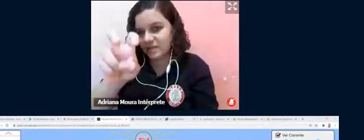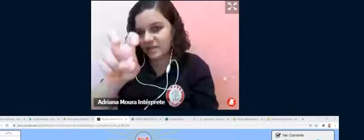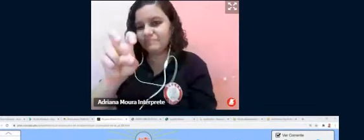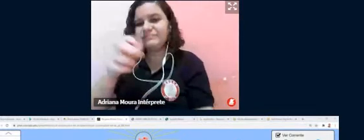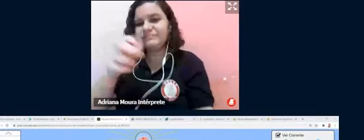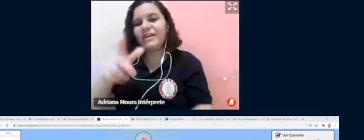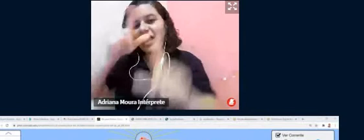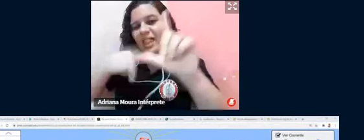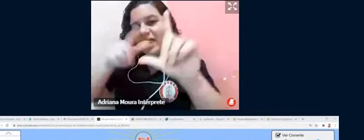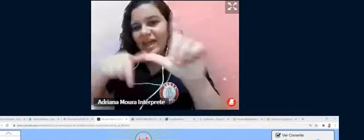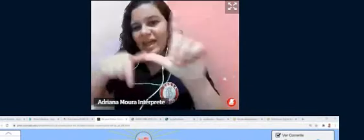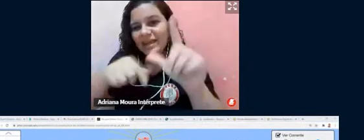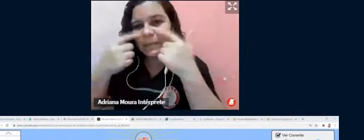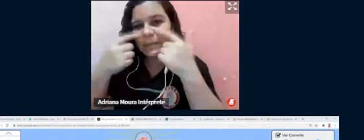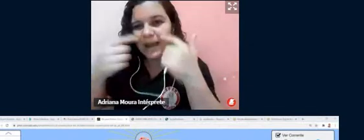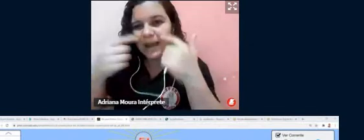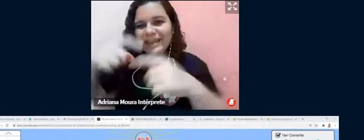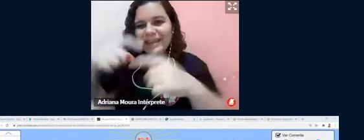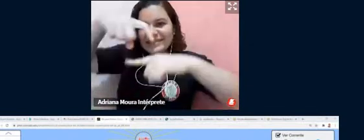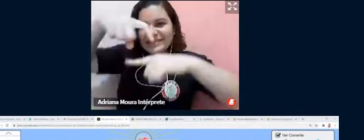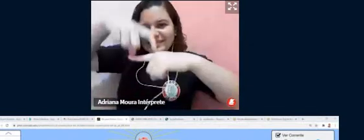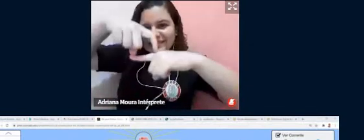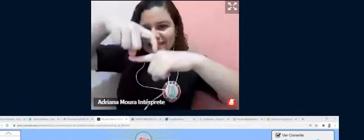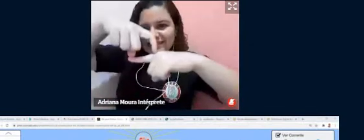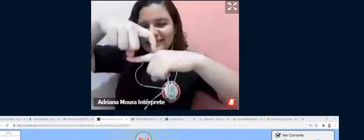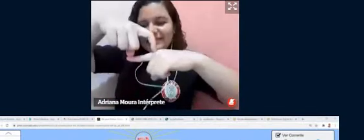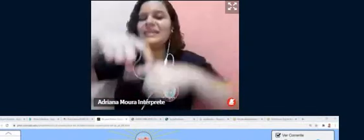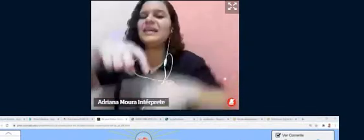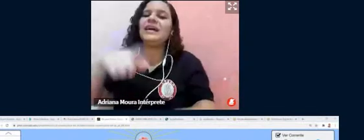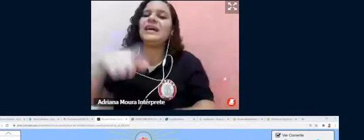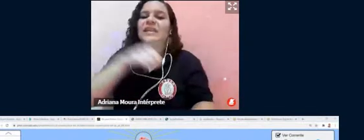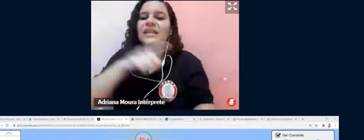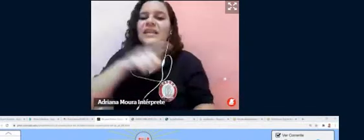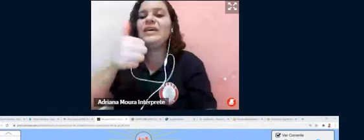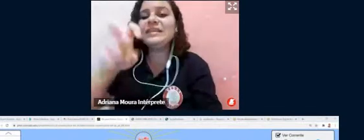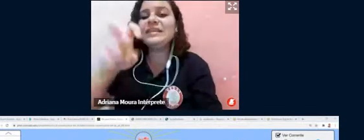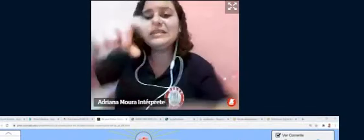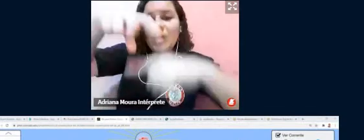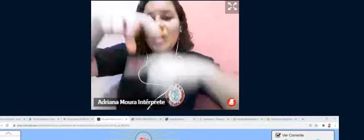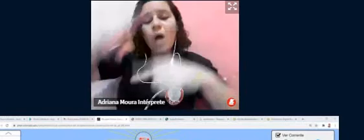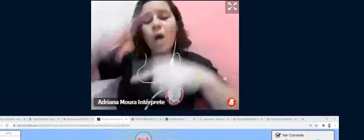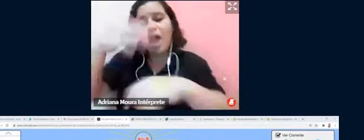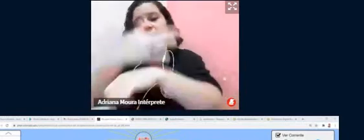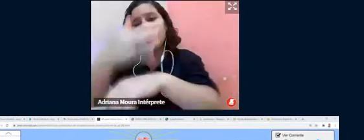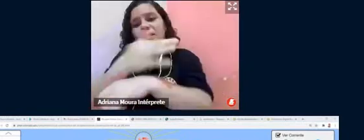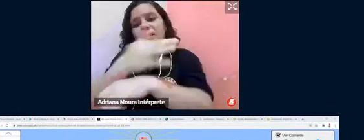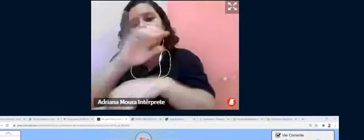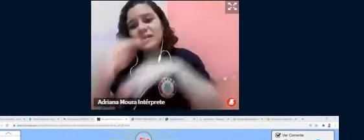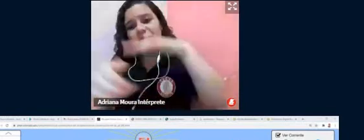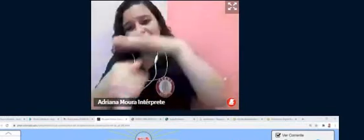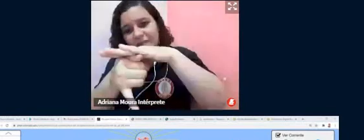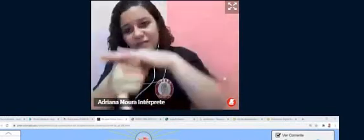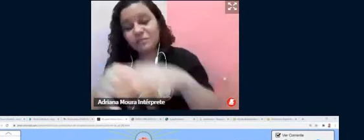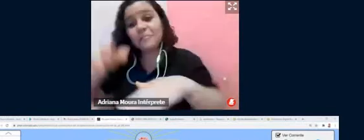esse símbolo assim, que parece uma ferradura. Né? Então, 15 ohms é a resistência na parte de baixo. Já na parte de cima,